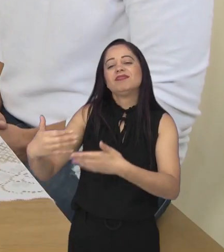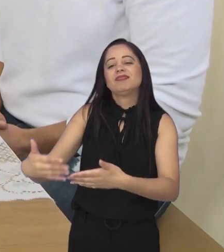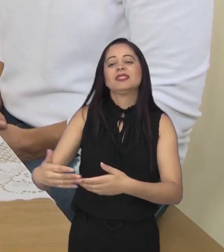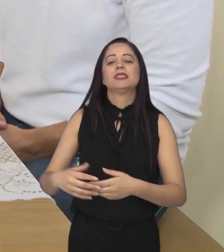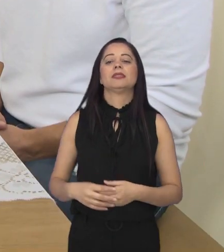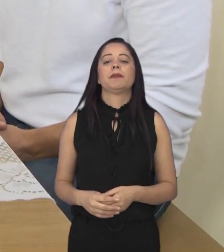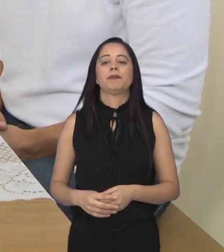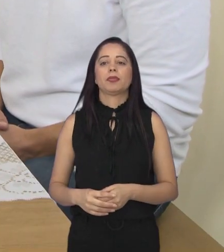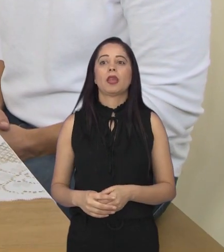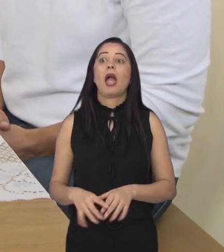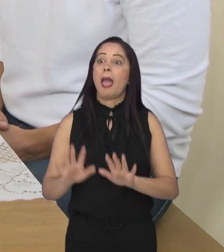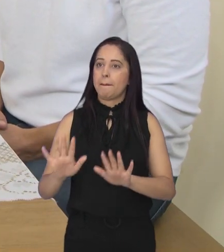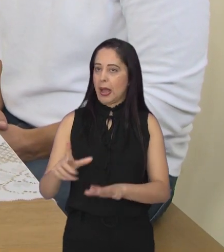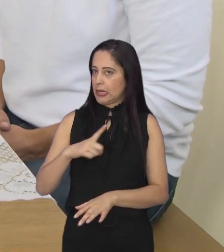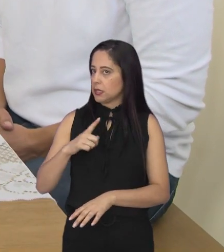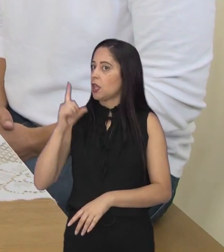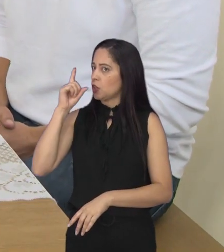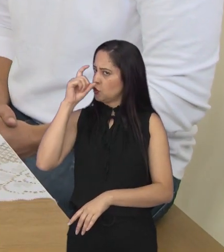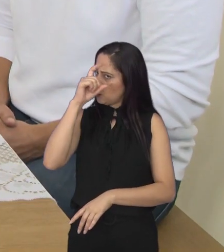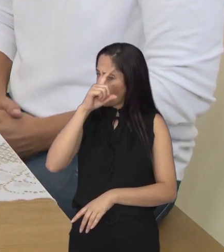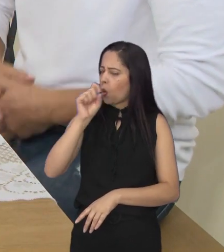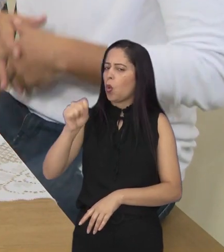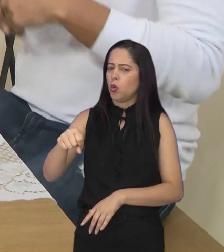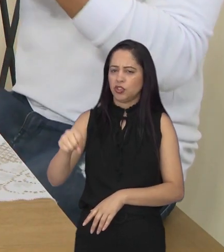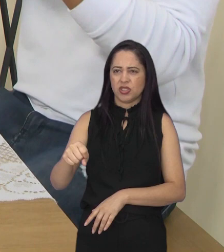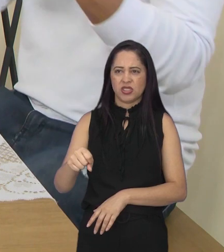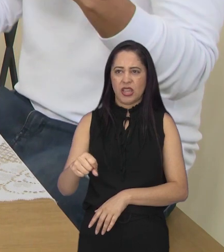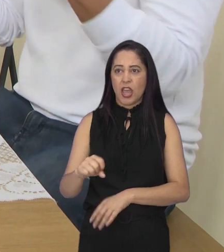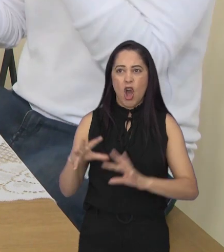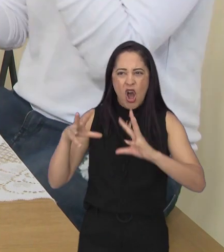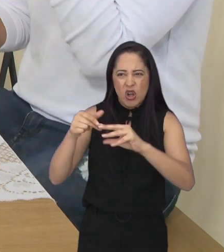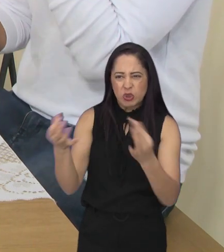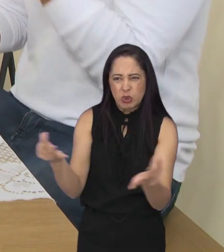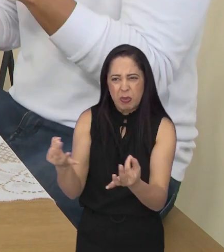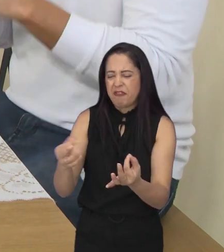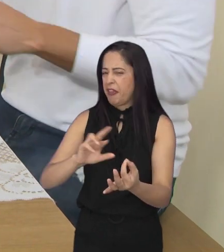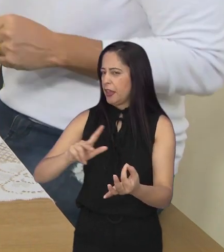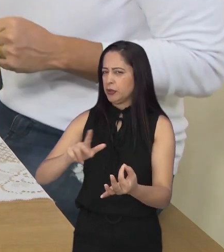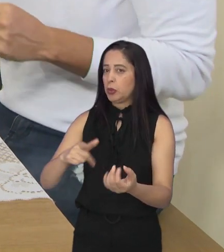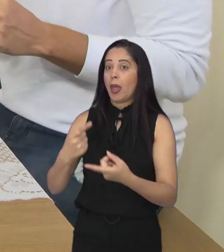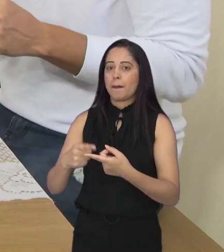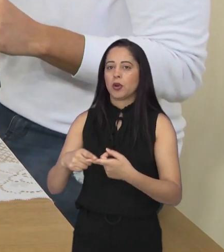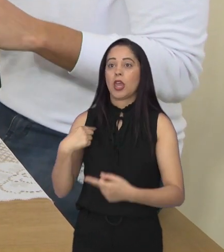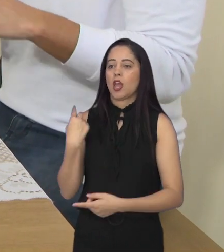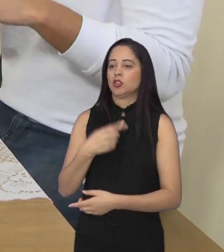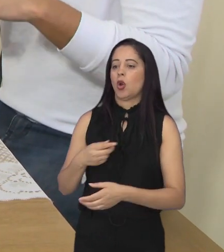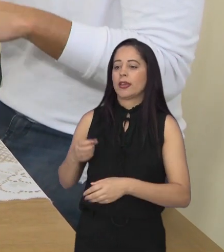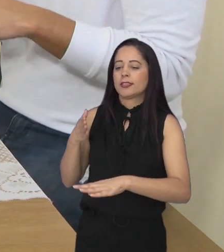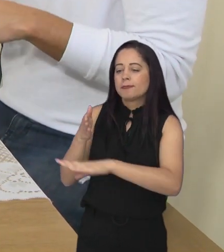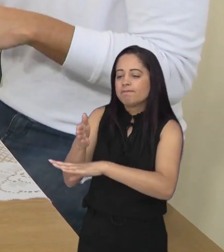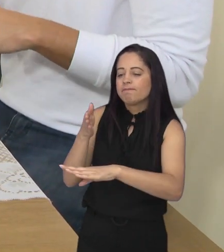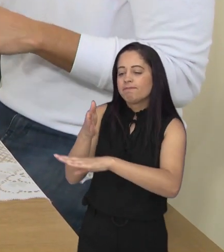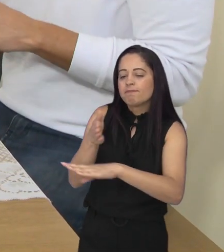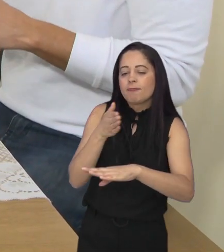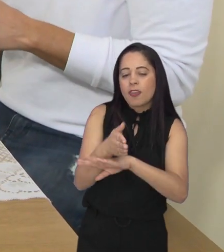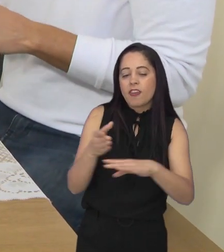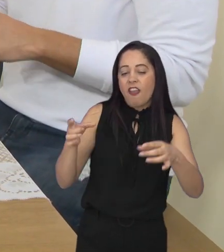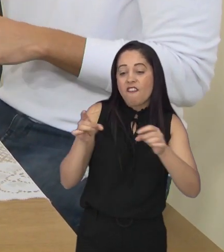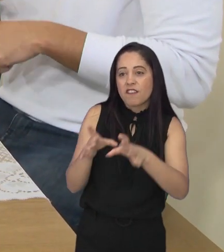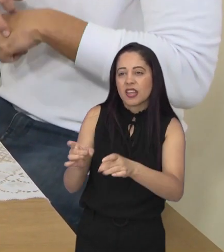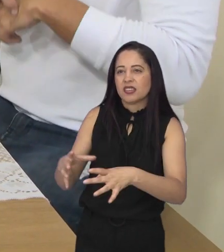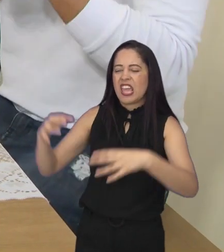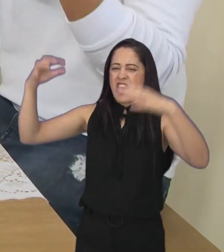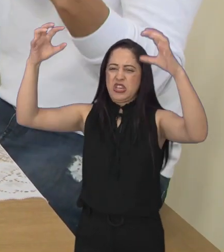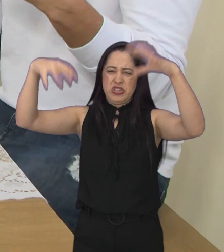Só que a gente encontrava muitas dificuldades, nem tudo é um mar de rosas, não era tudo perfeito. Chovia muito, ventos